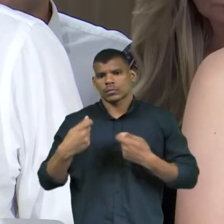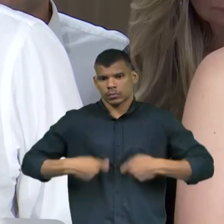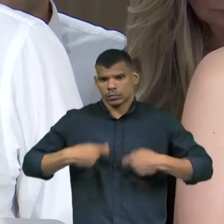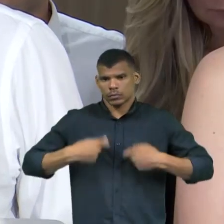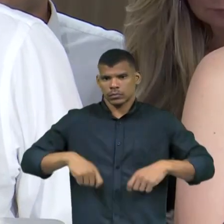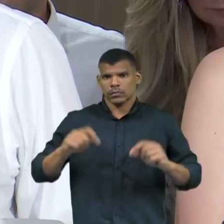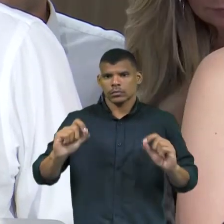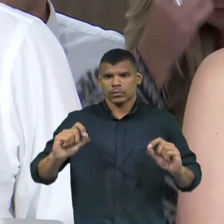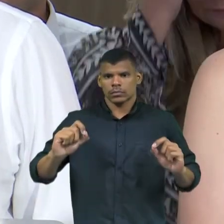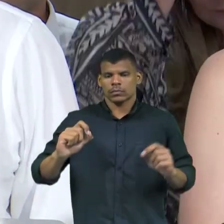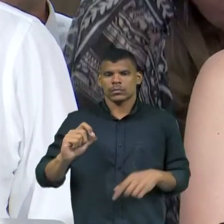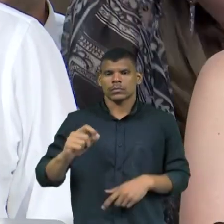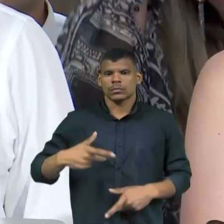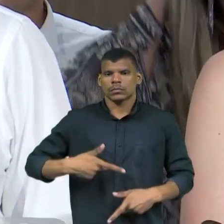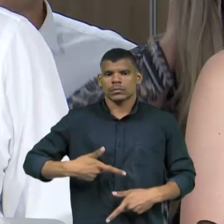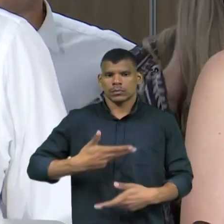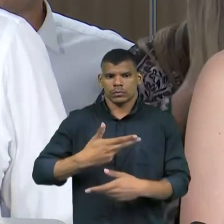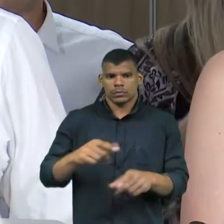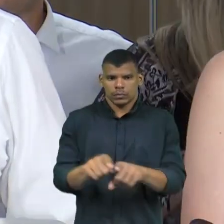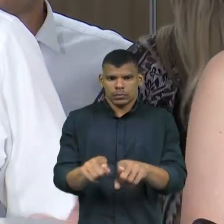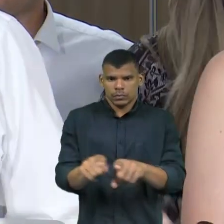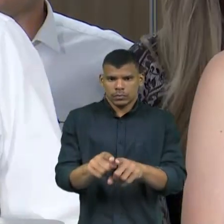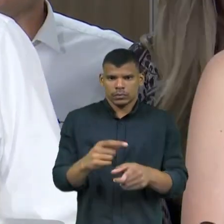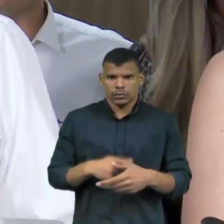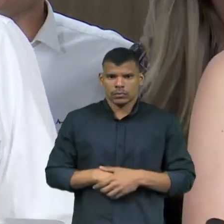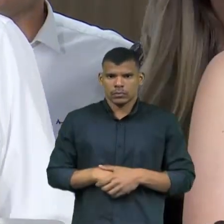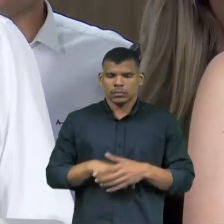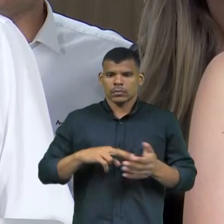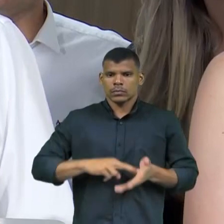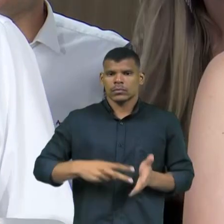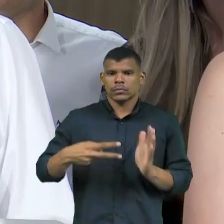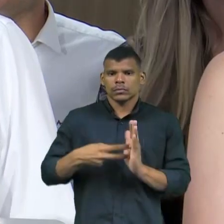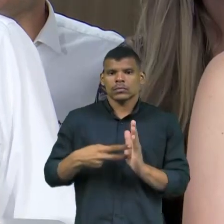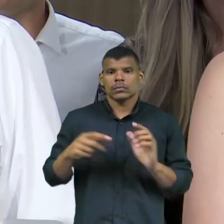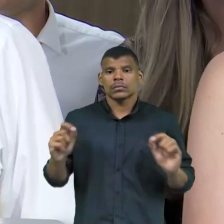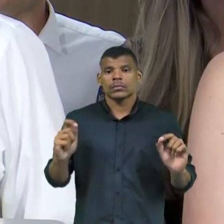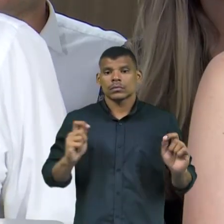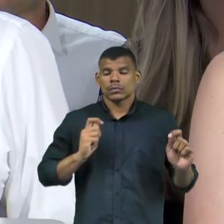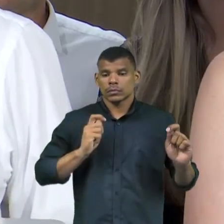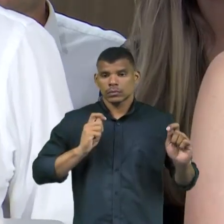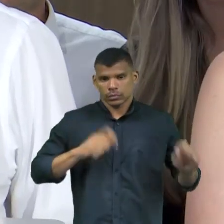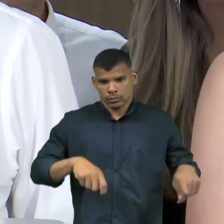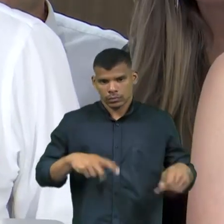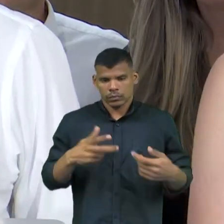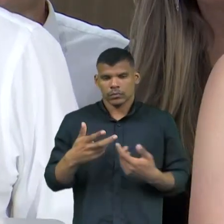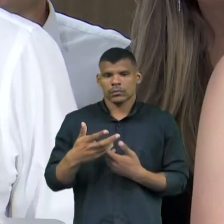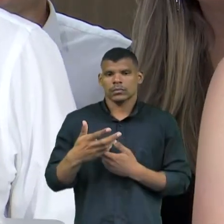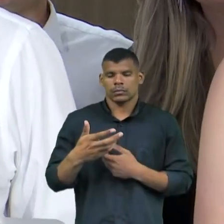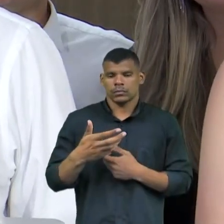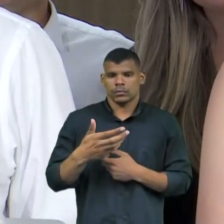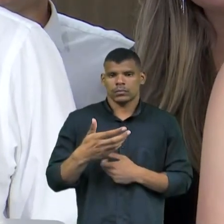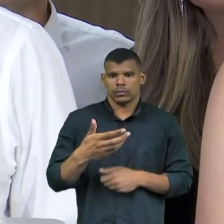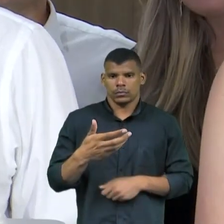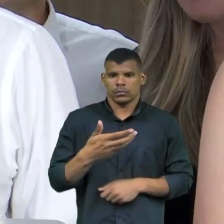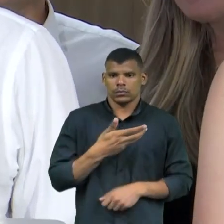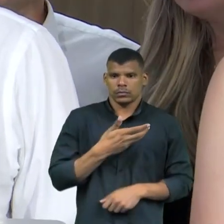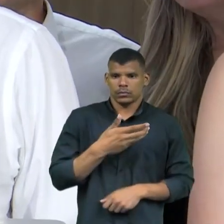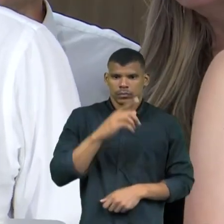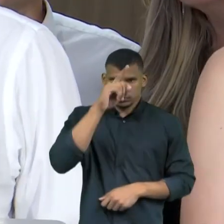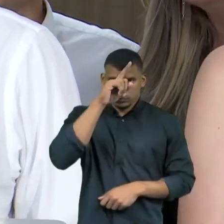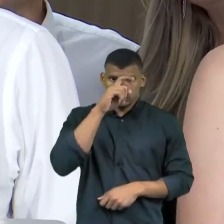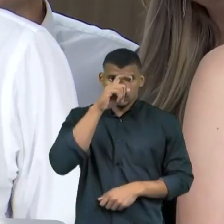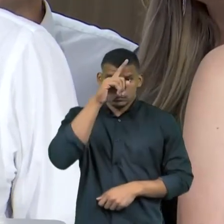para cirurgias. Isso significa, portanto, que a nossa capacidade da rede pública de saúde, ela é ainda aquém